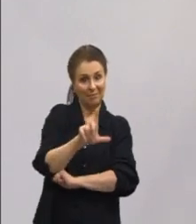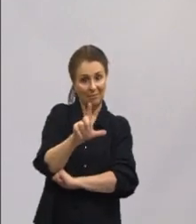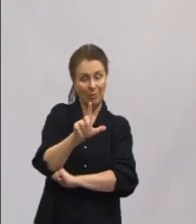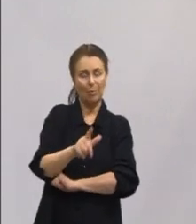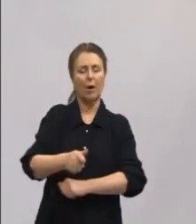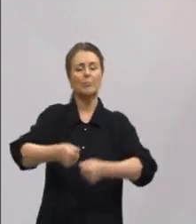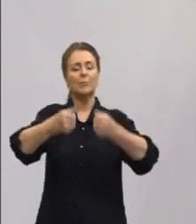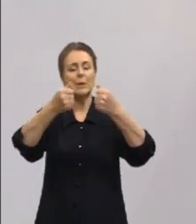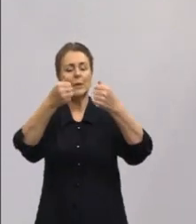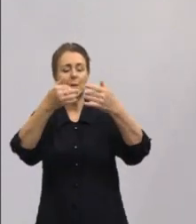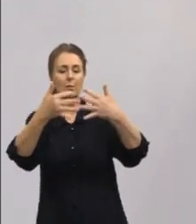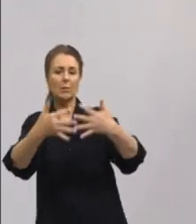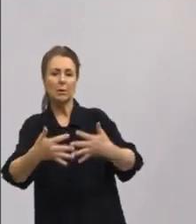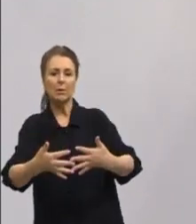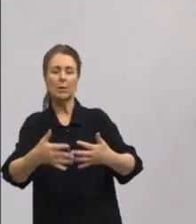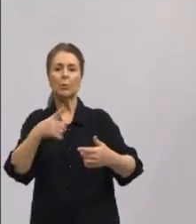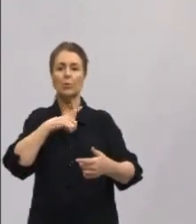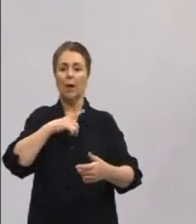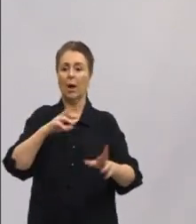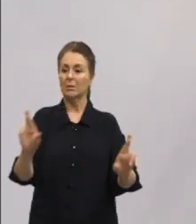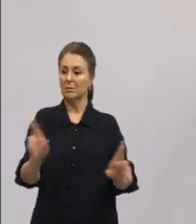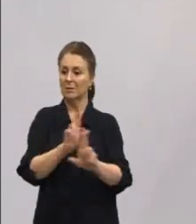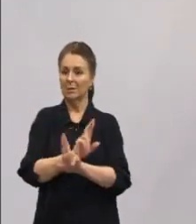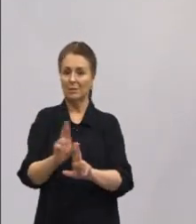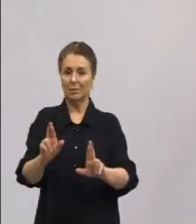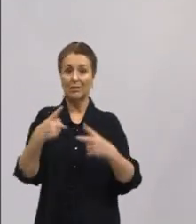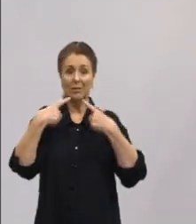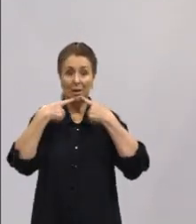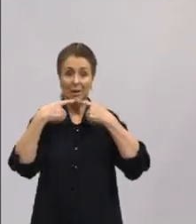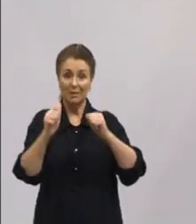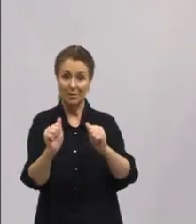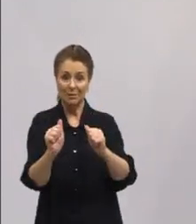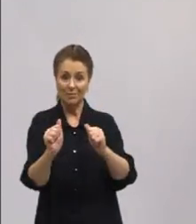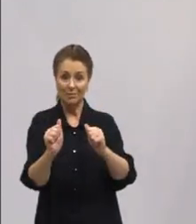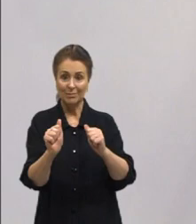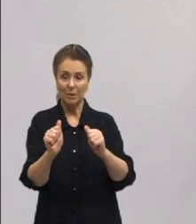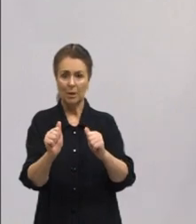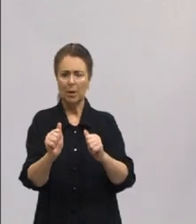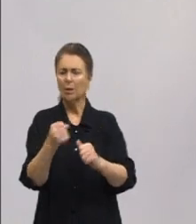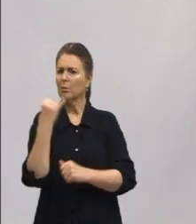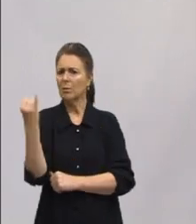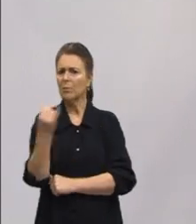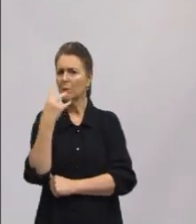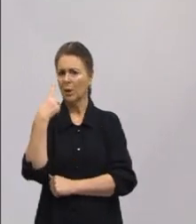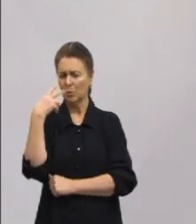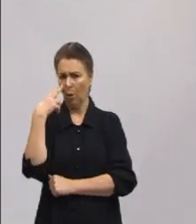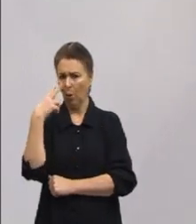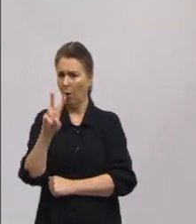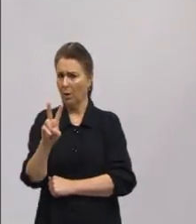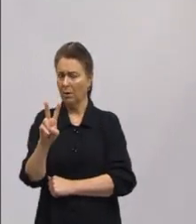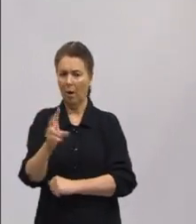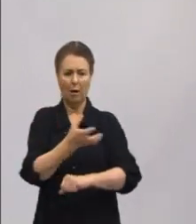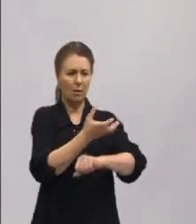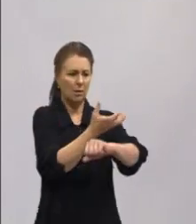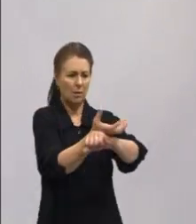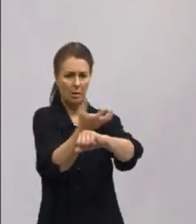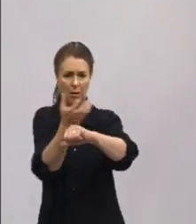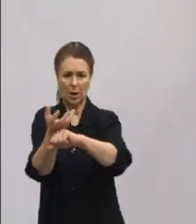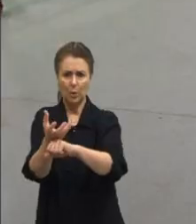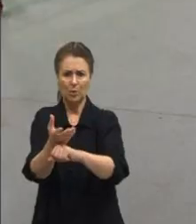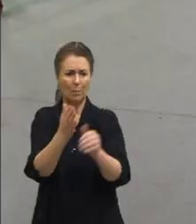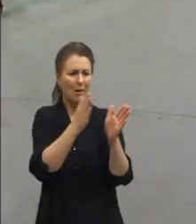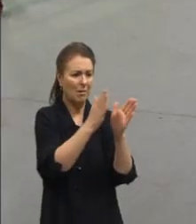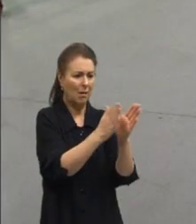sobre essas relações entre as línguas né e como é importante a gente não olhar curriculares como caixinhas